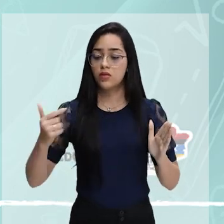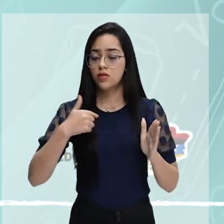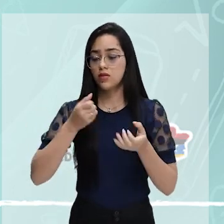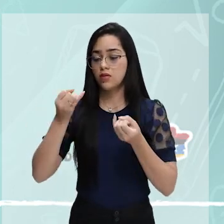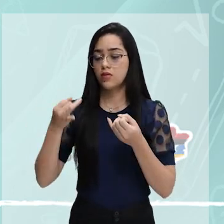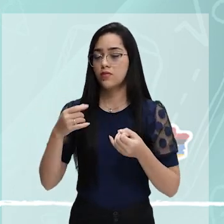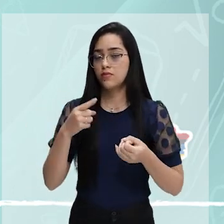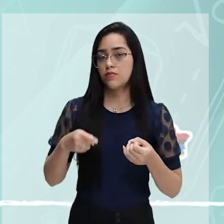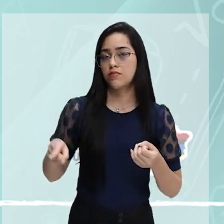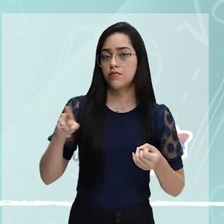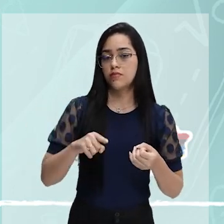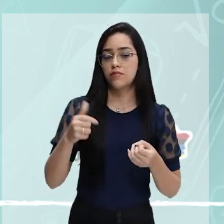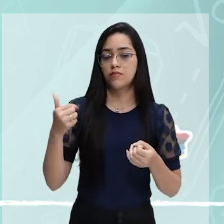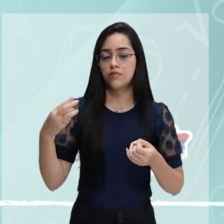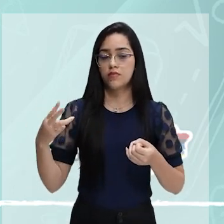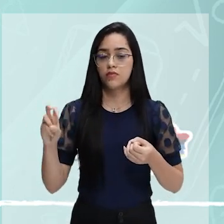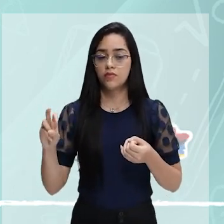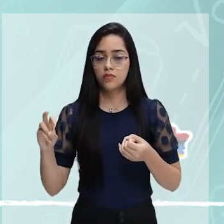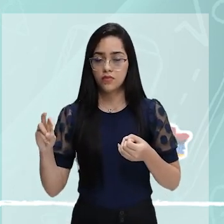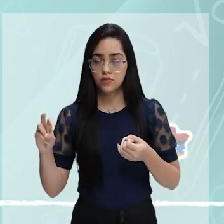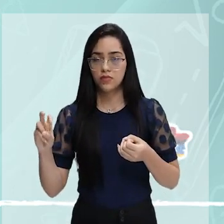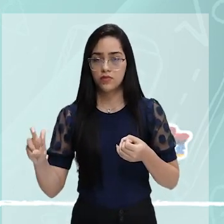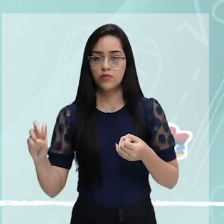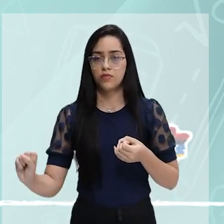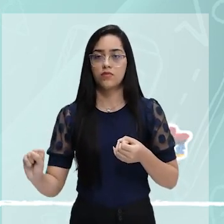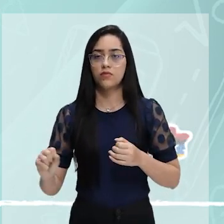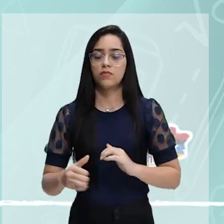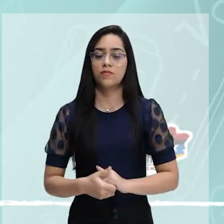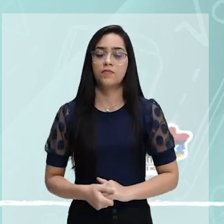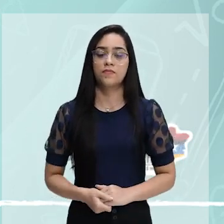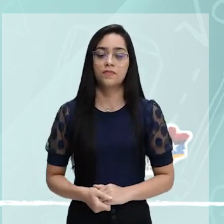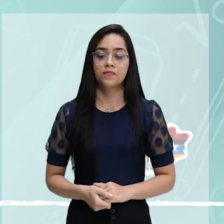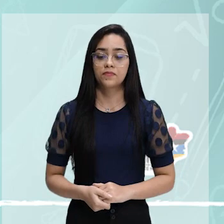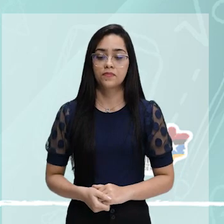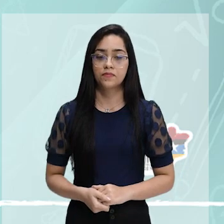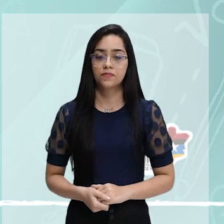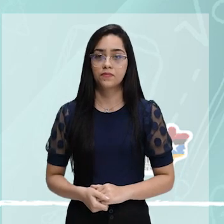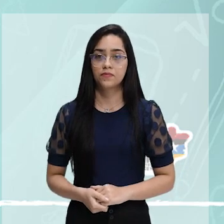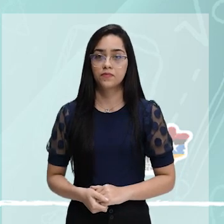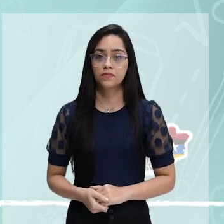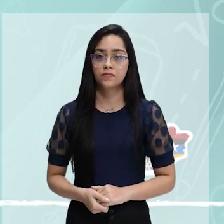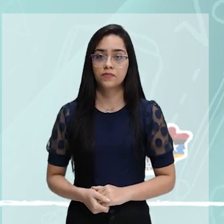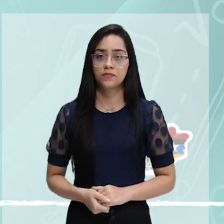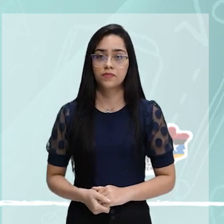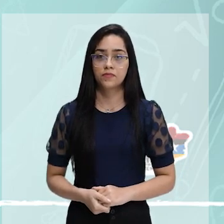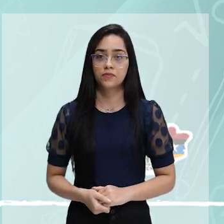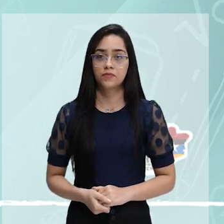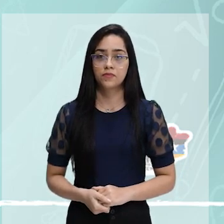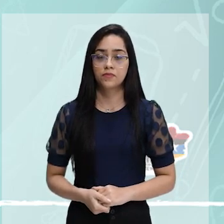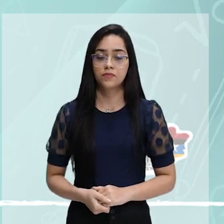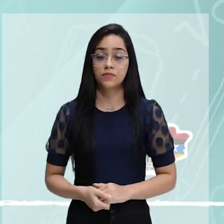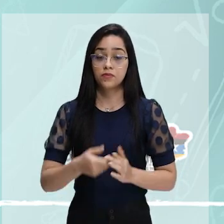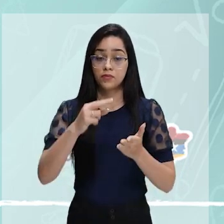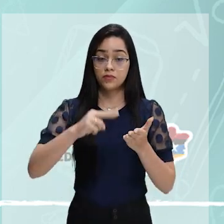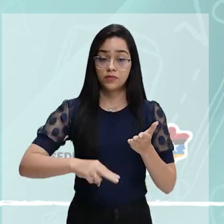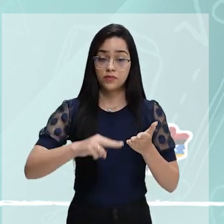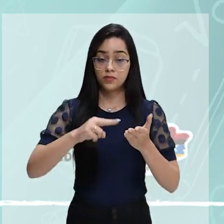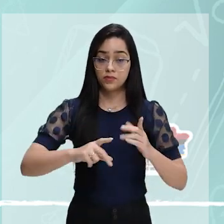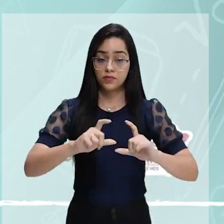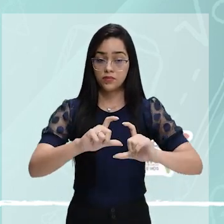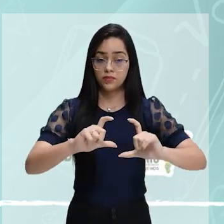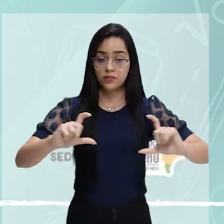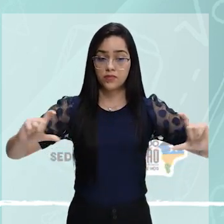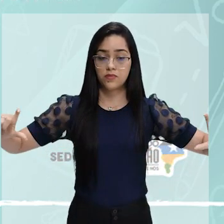explicando para vocês. 1, 3, 4, 5, 8, ok? Próxima questão, dá tempo? Leia os trechos